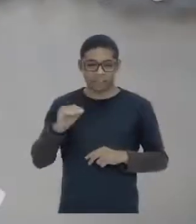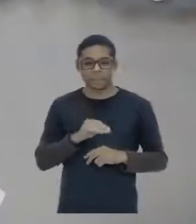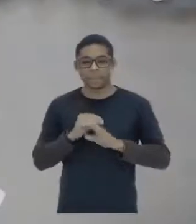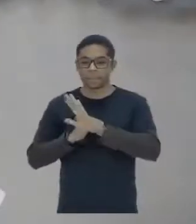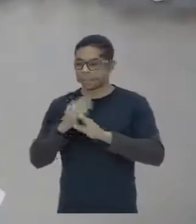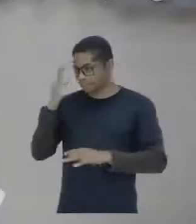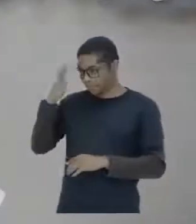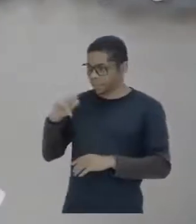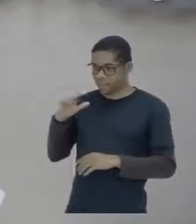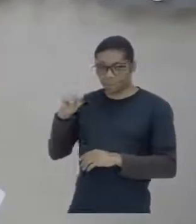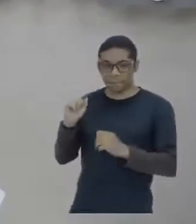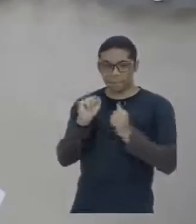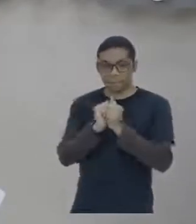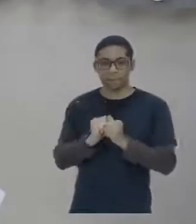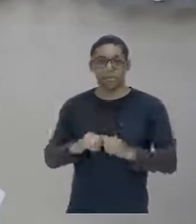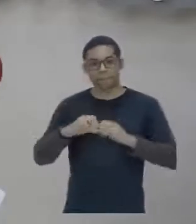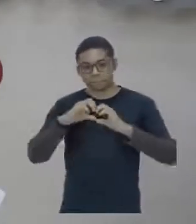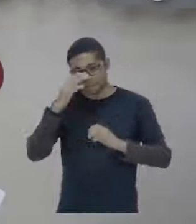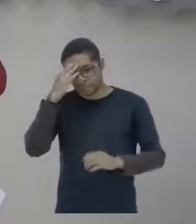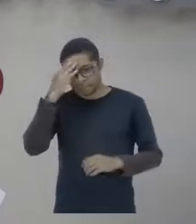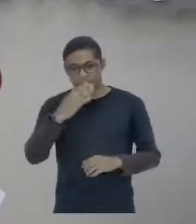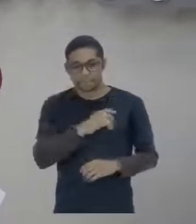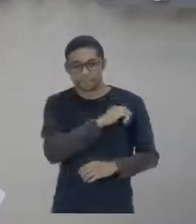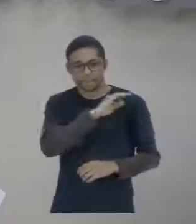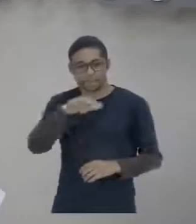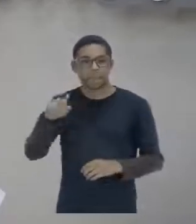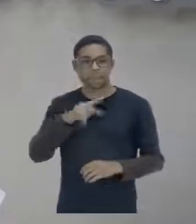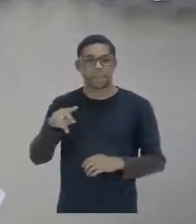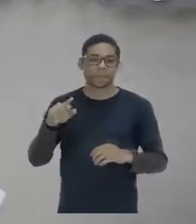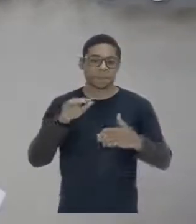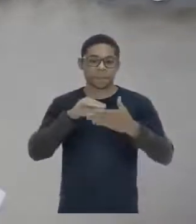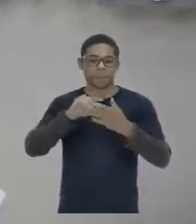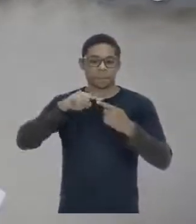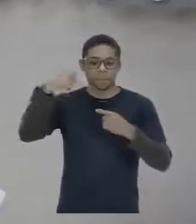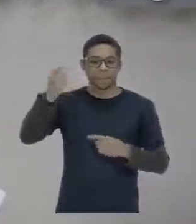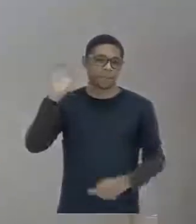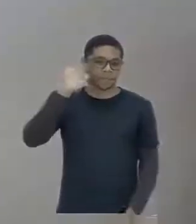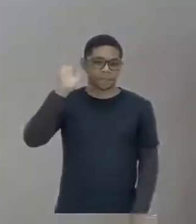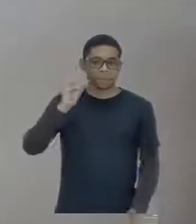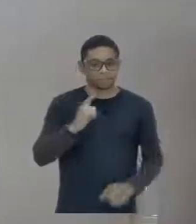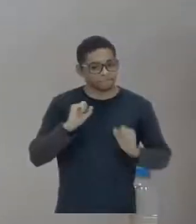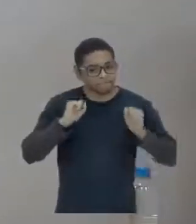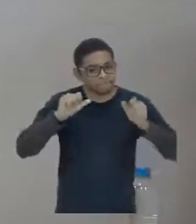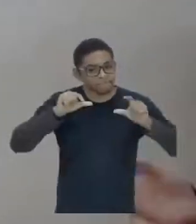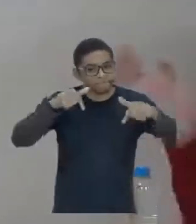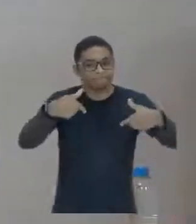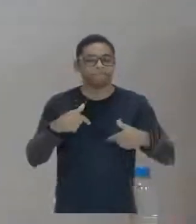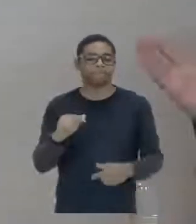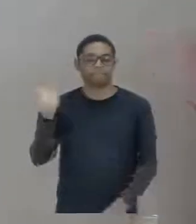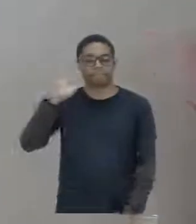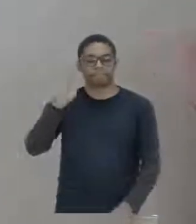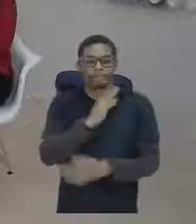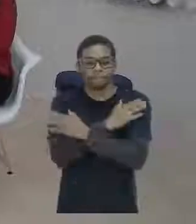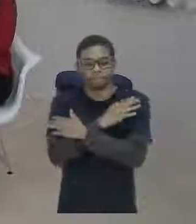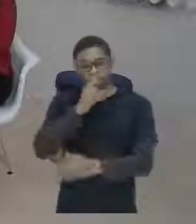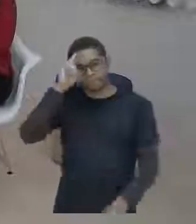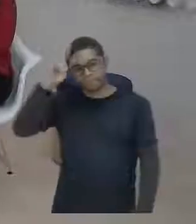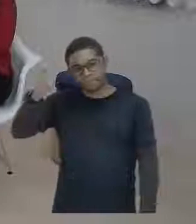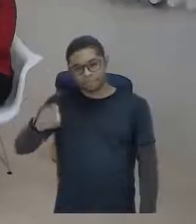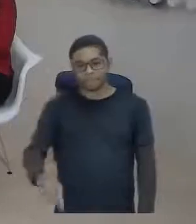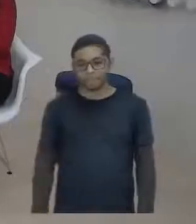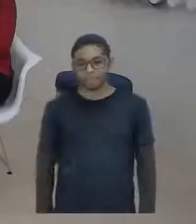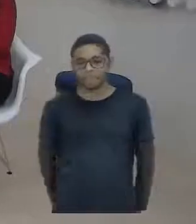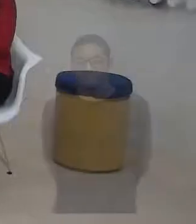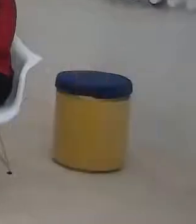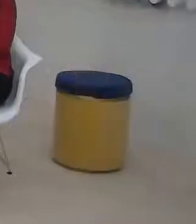Valeu, obrigada produção, ó. Arrasaram alunos, professores. Até a próxima. Valeu, gente. produção. Estamos se esforçando aqui ao máximo. Um abraço, tchau, tchau. Tchau, Valeu. tchau.